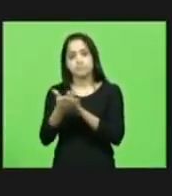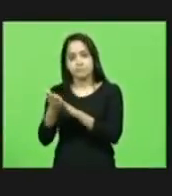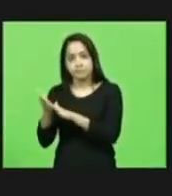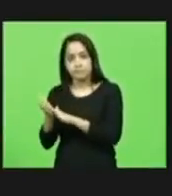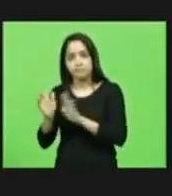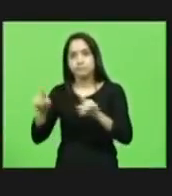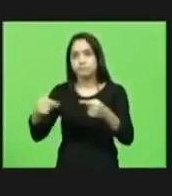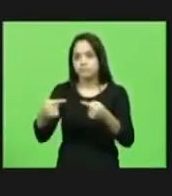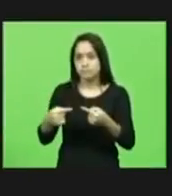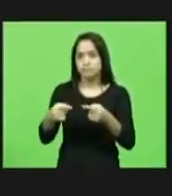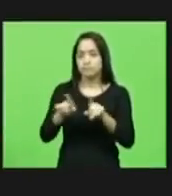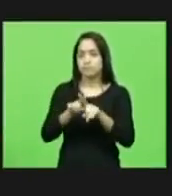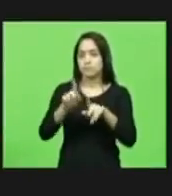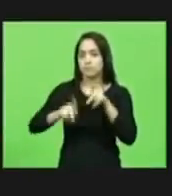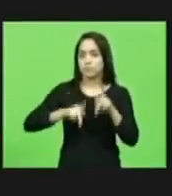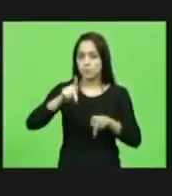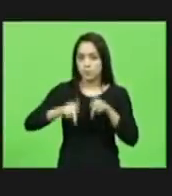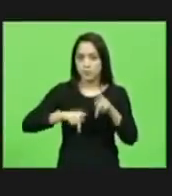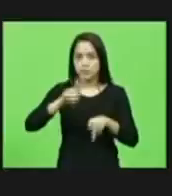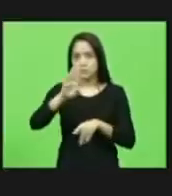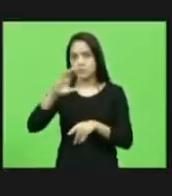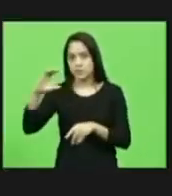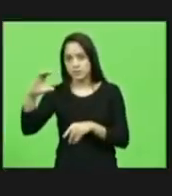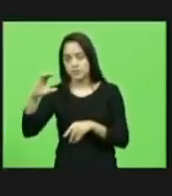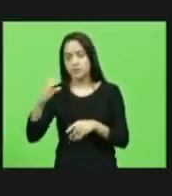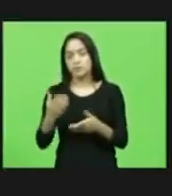a população de Balneário Camboriú, os nossos eleitores,